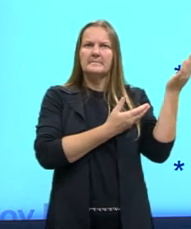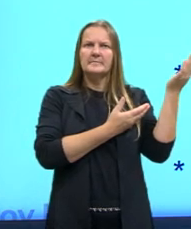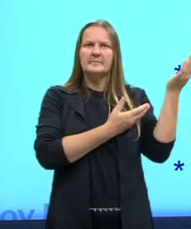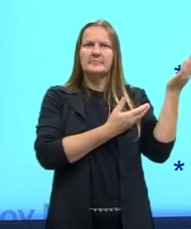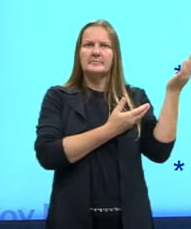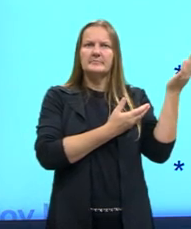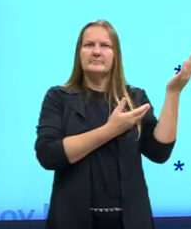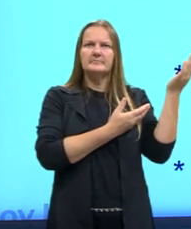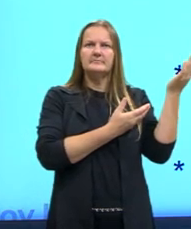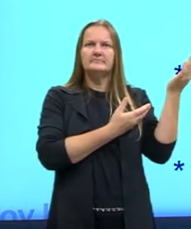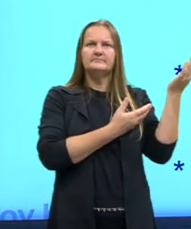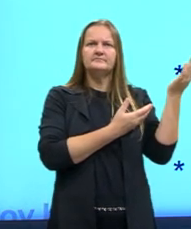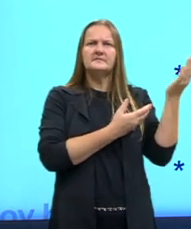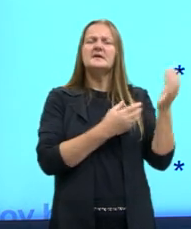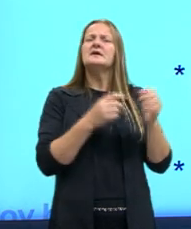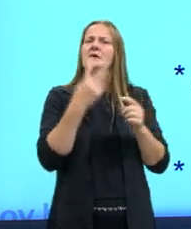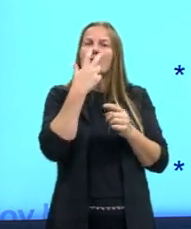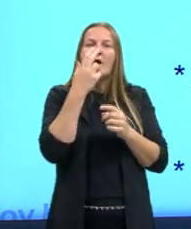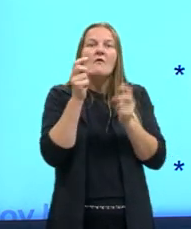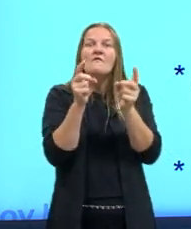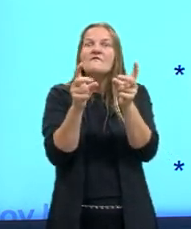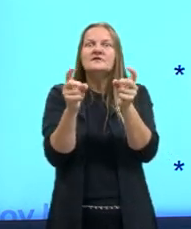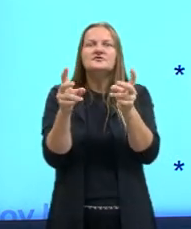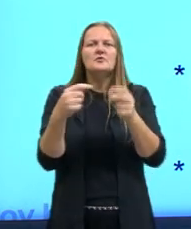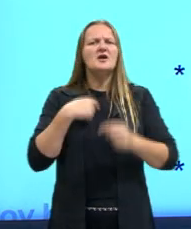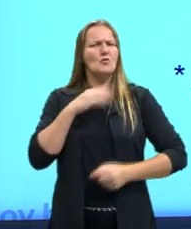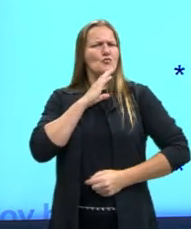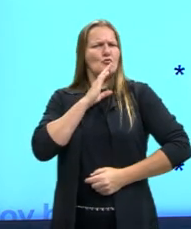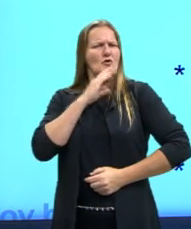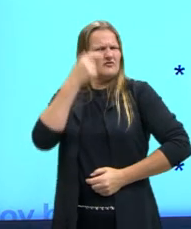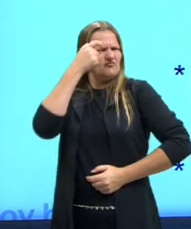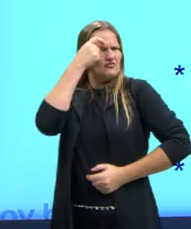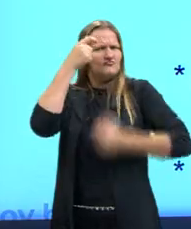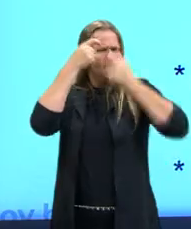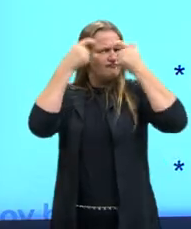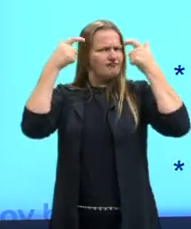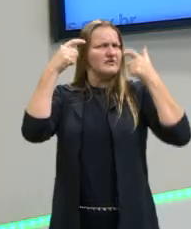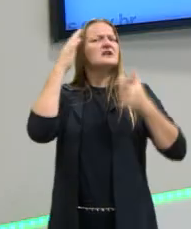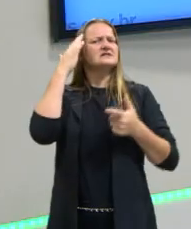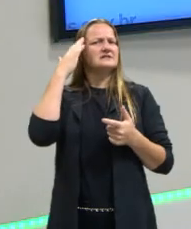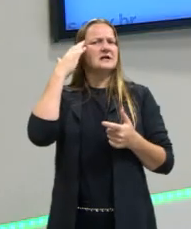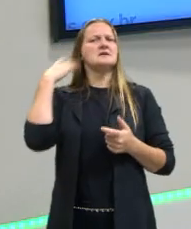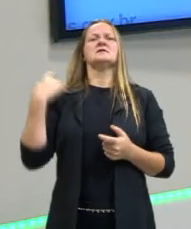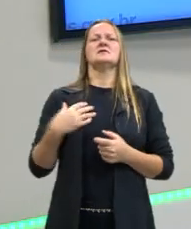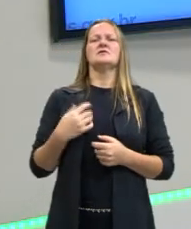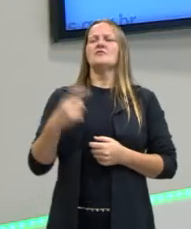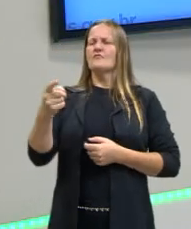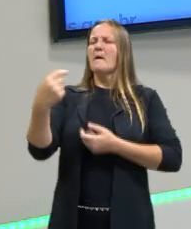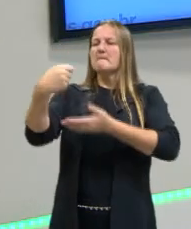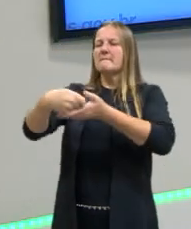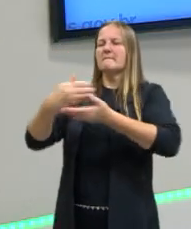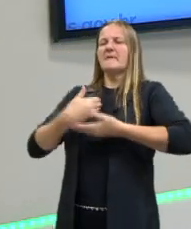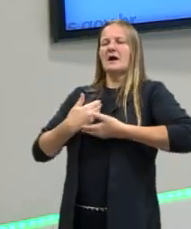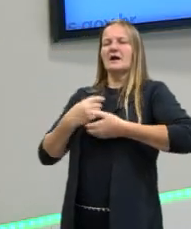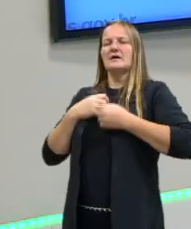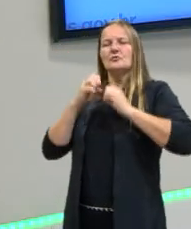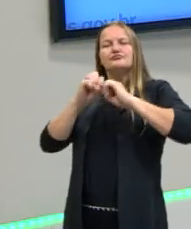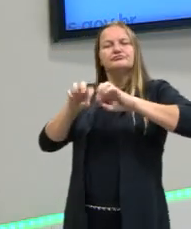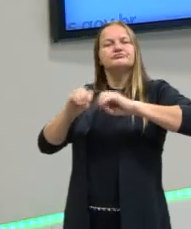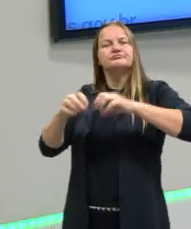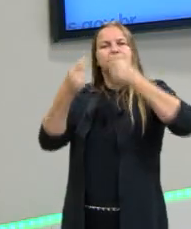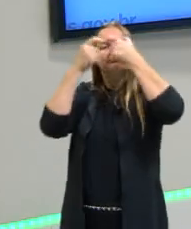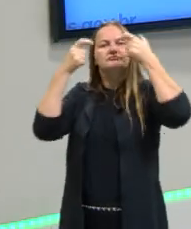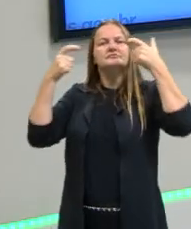sofrer né que eles vendiam o seu conhecimento e aí muitos filósofos vão se pura isso inclusive